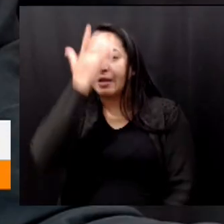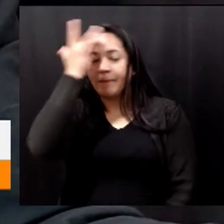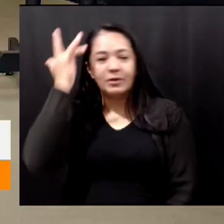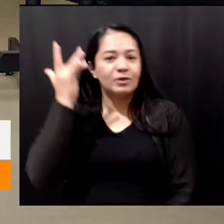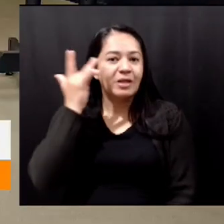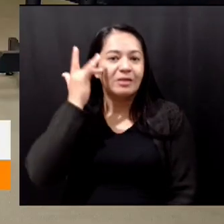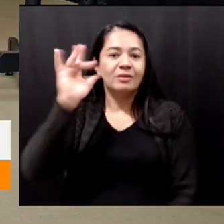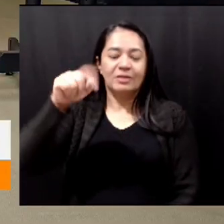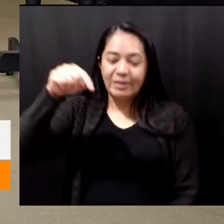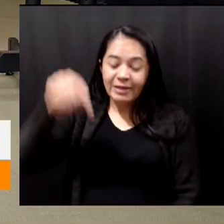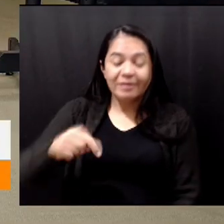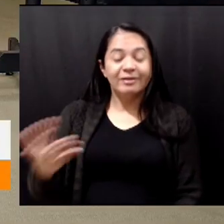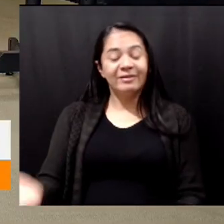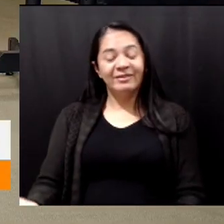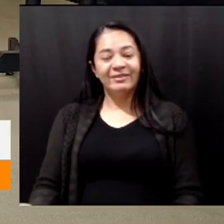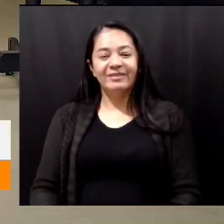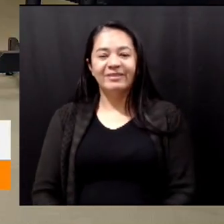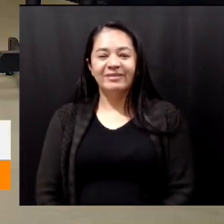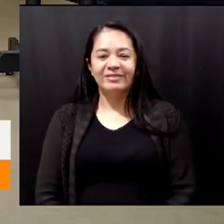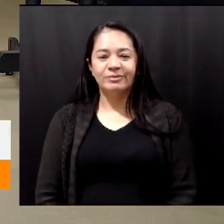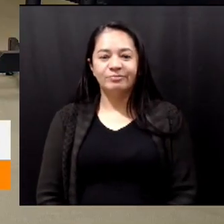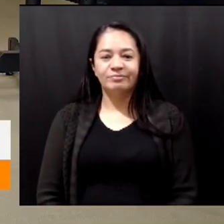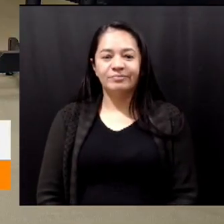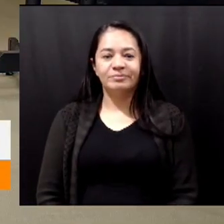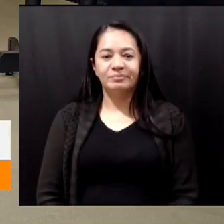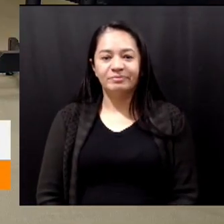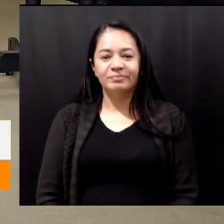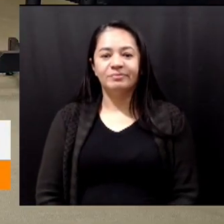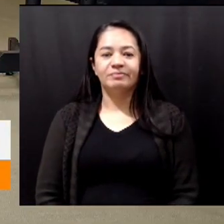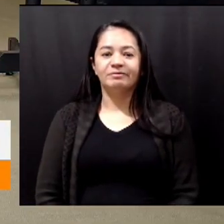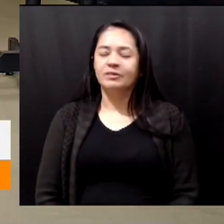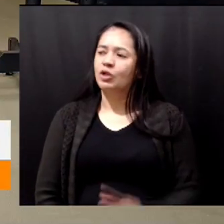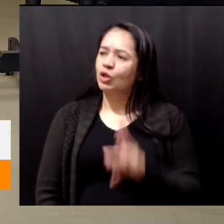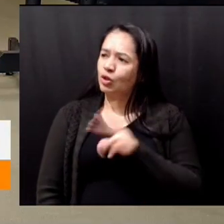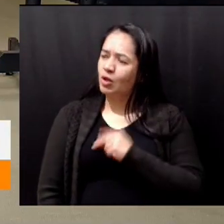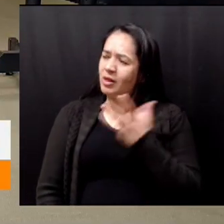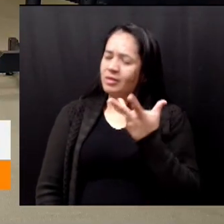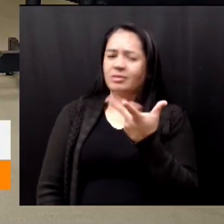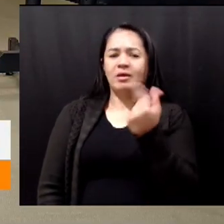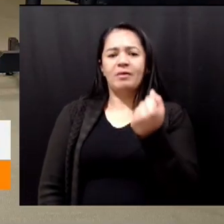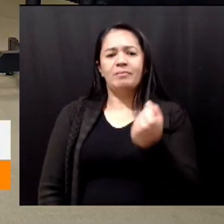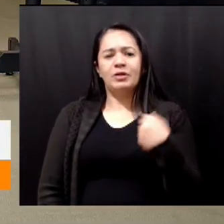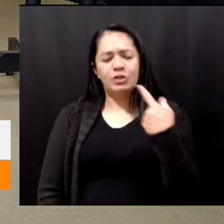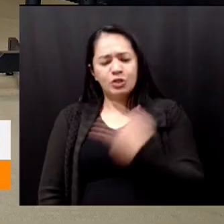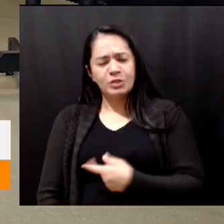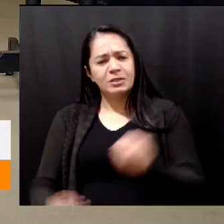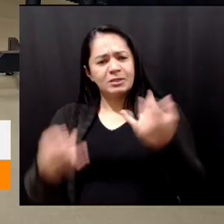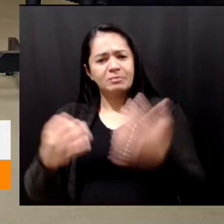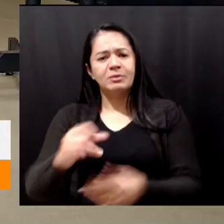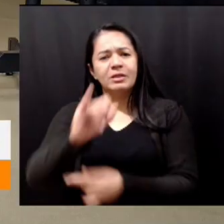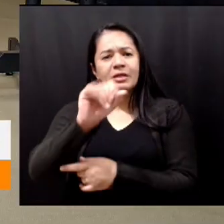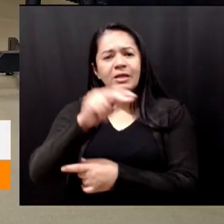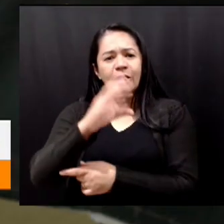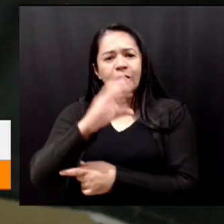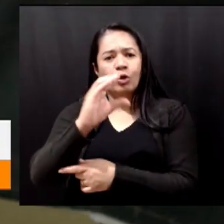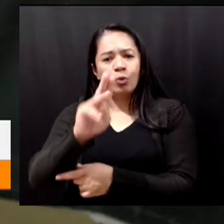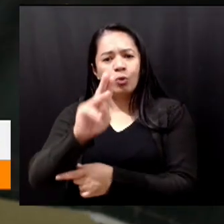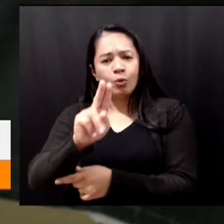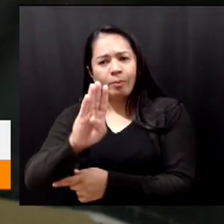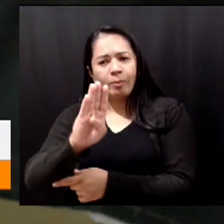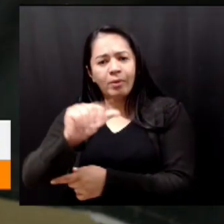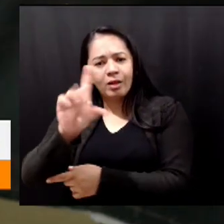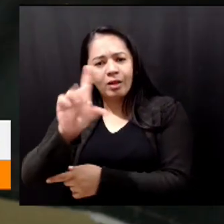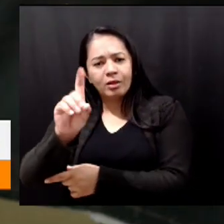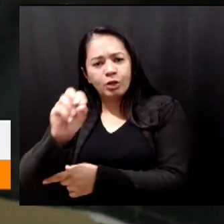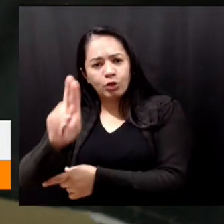gente? Isso é maravilhoso. Quando a gente fala de incubadora, né, que eles entram ali,